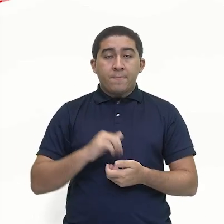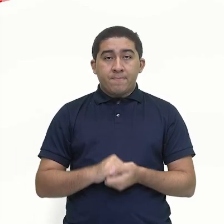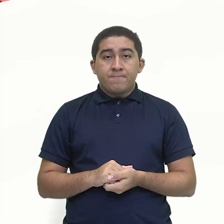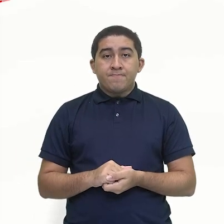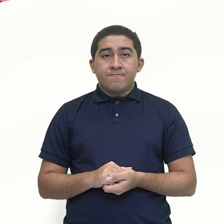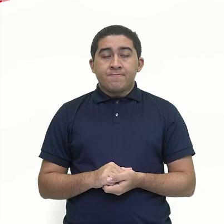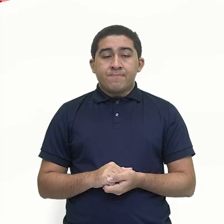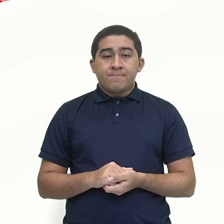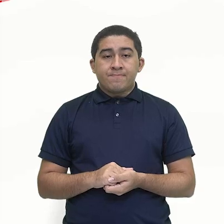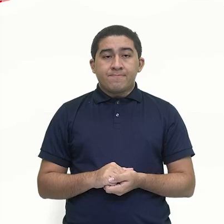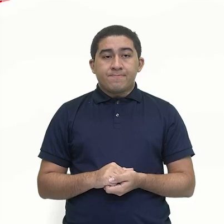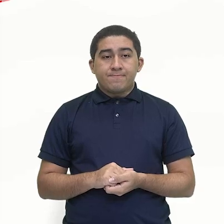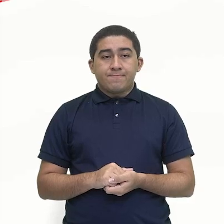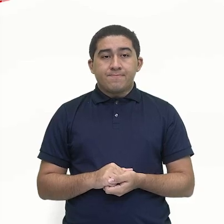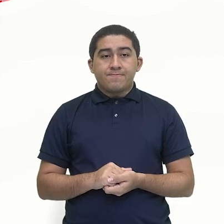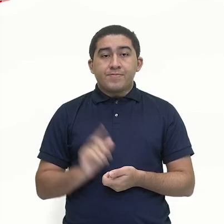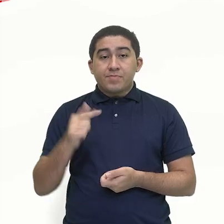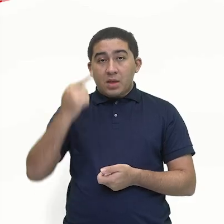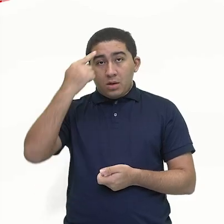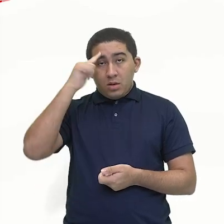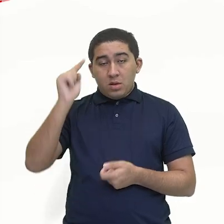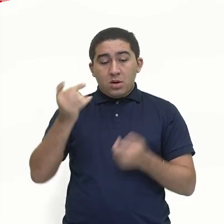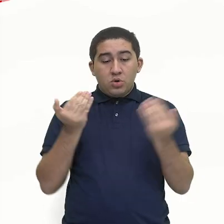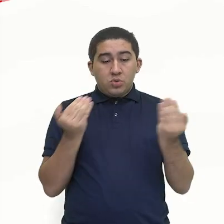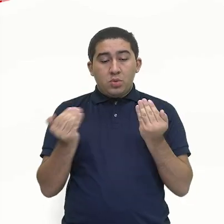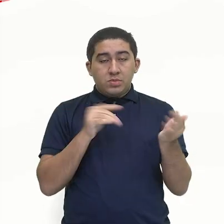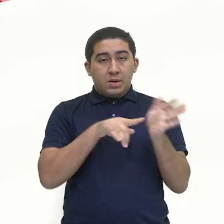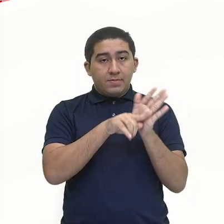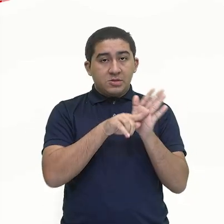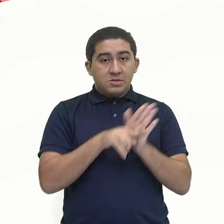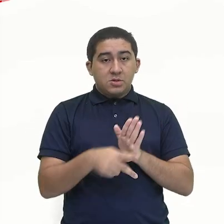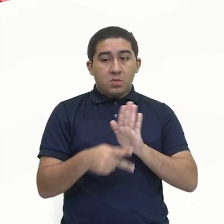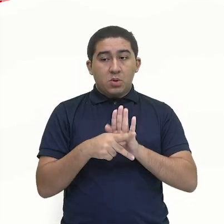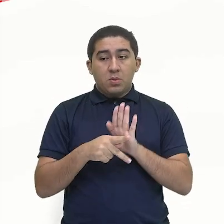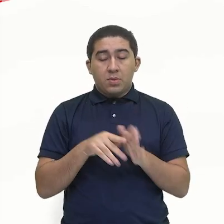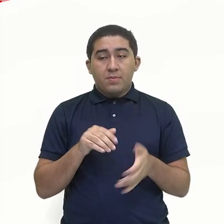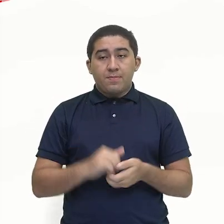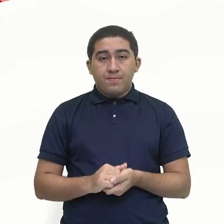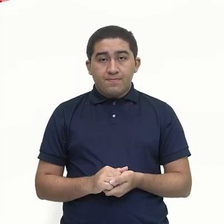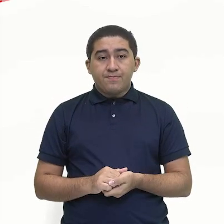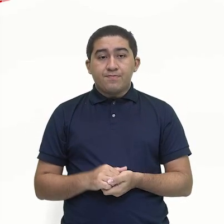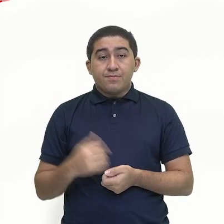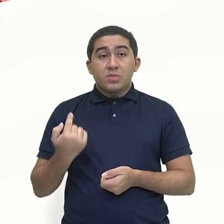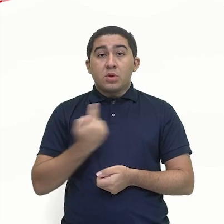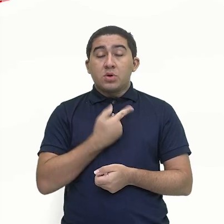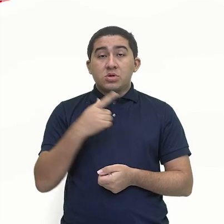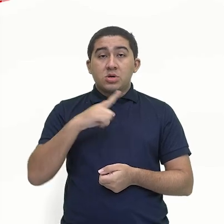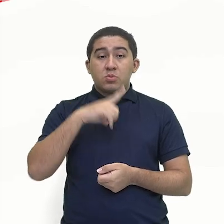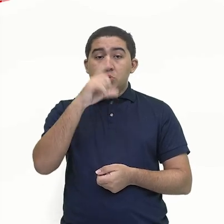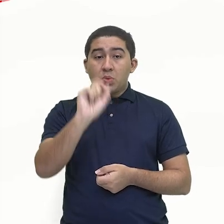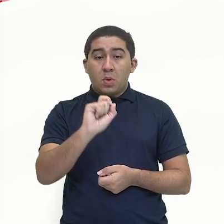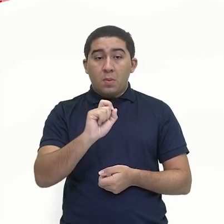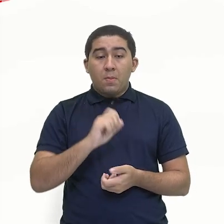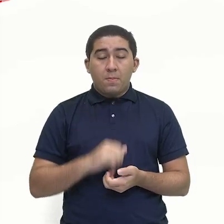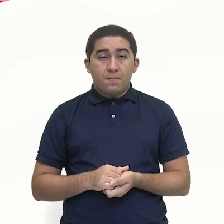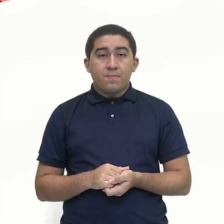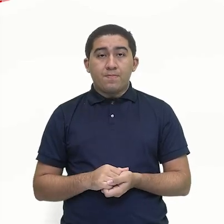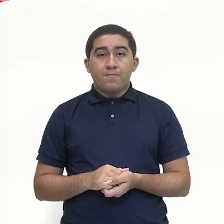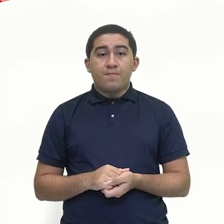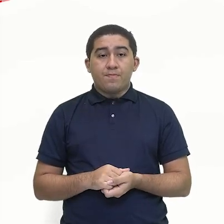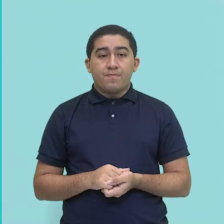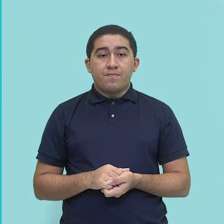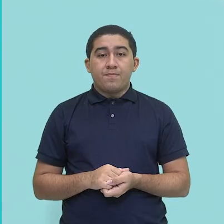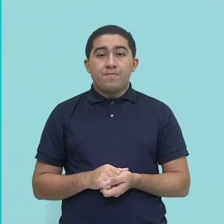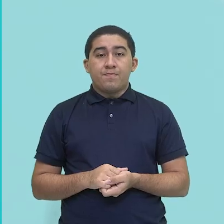Então, nessa ideia de comparar os resultados de pesquisa, nós temos, então,